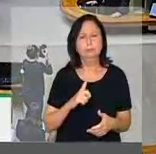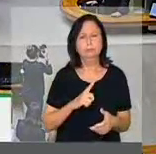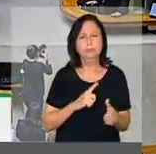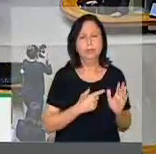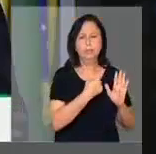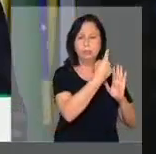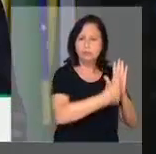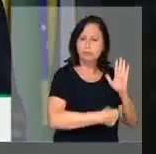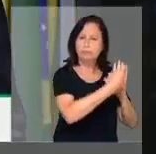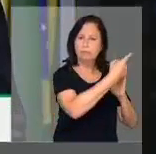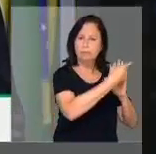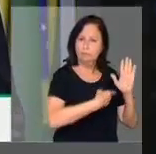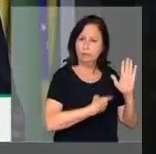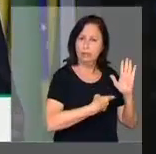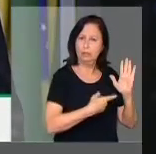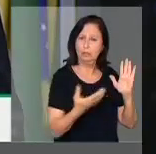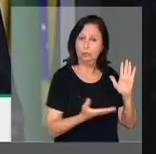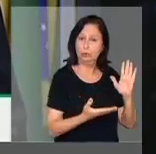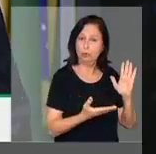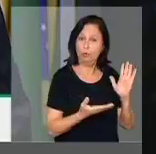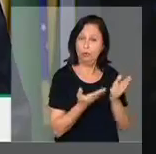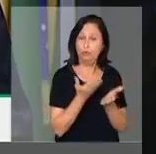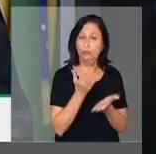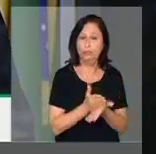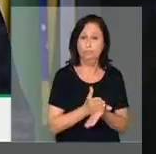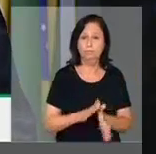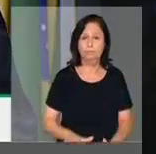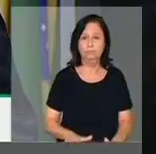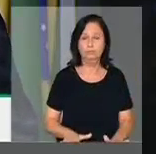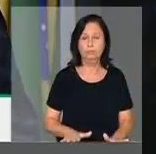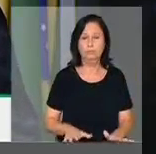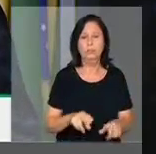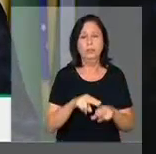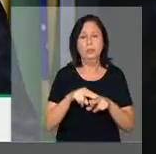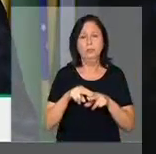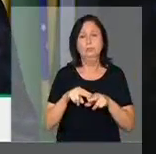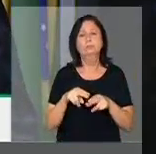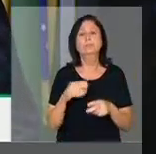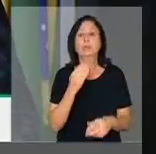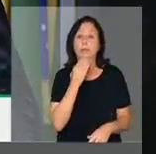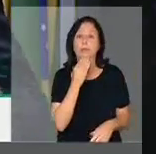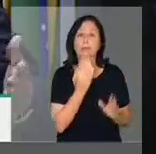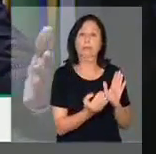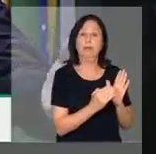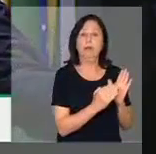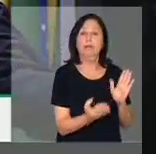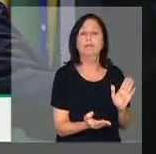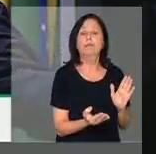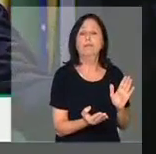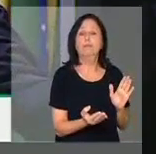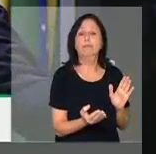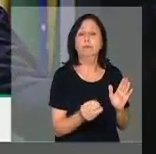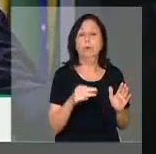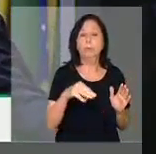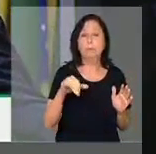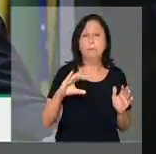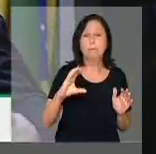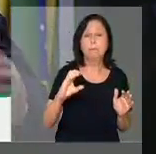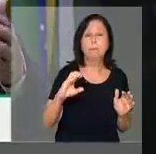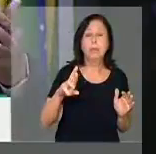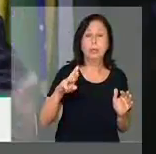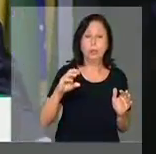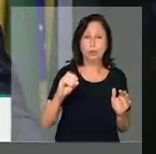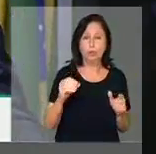vetos importantes para serem derrubados em defesa da micro e pequena empresa, que é o que sustentou a